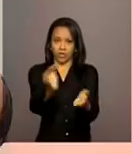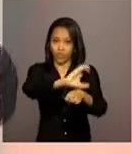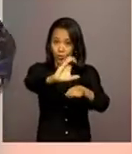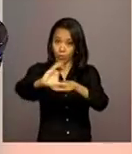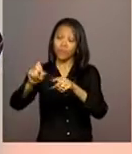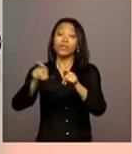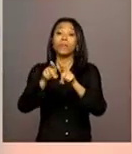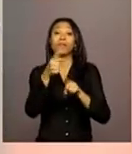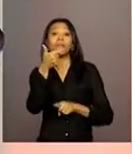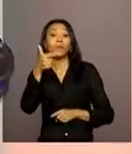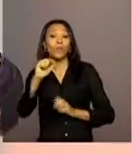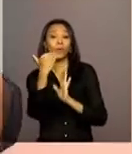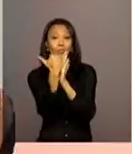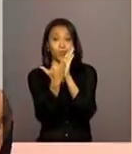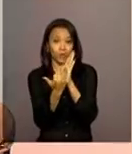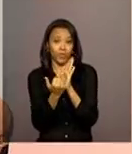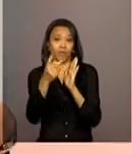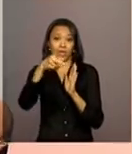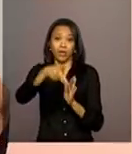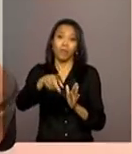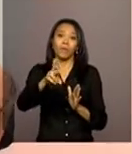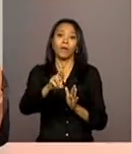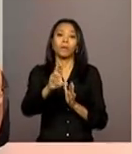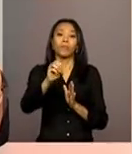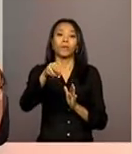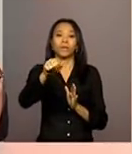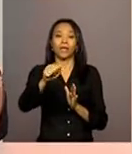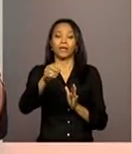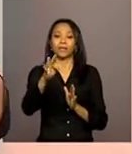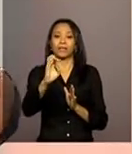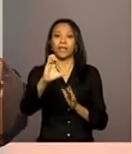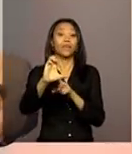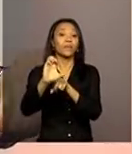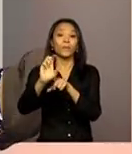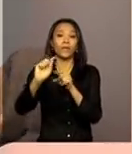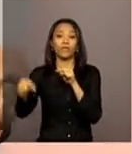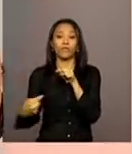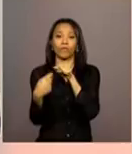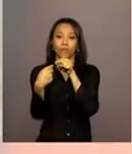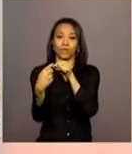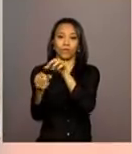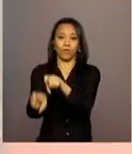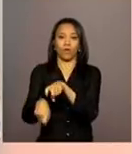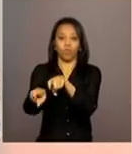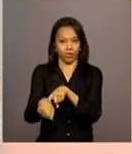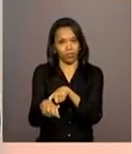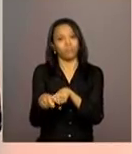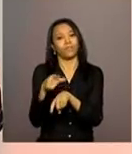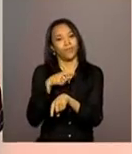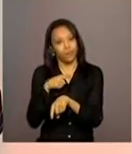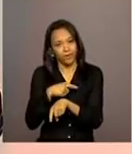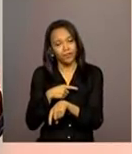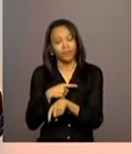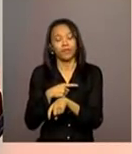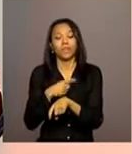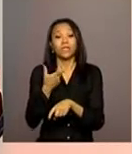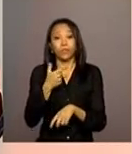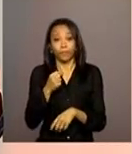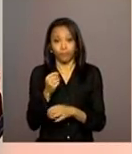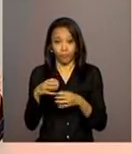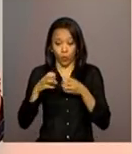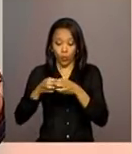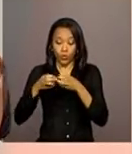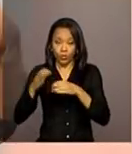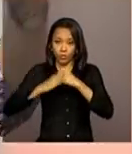tem o Pronatec campo né que vol Pronatec Campo portanto a equipe volante identificando essas